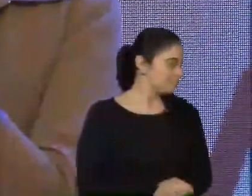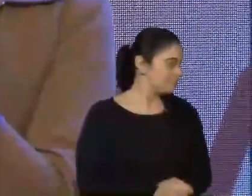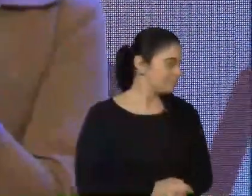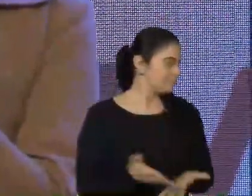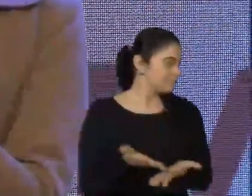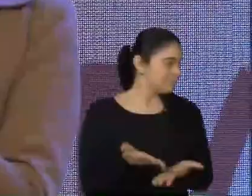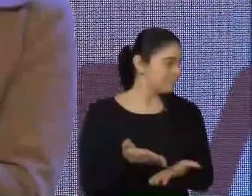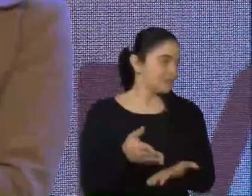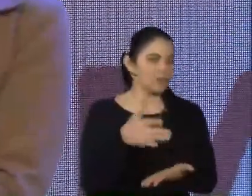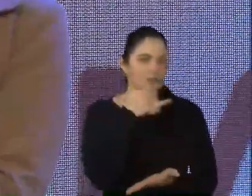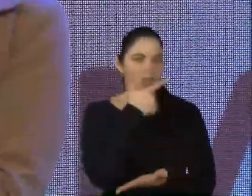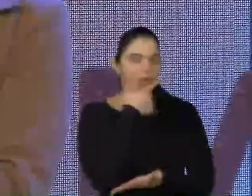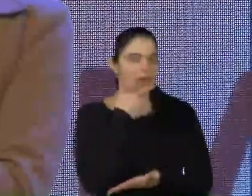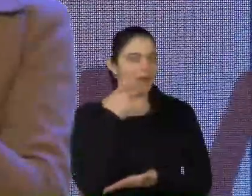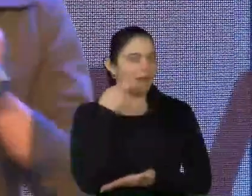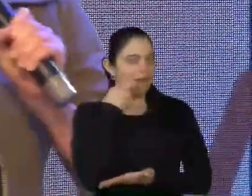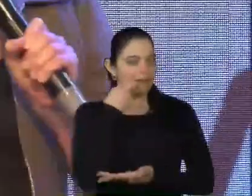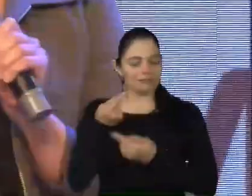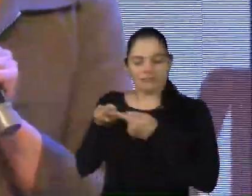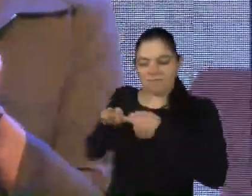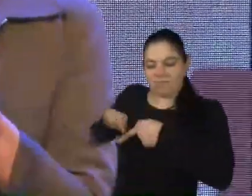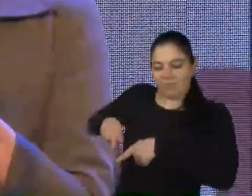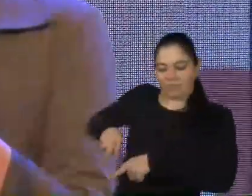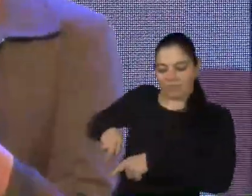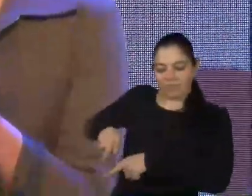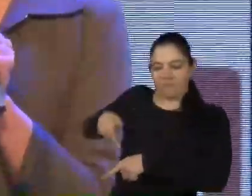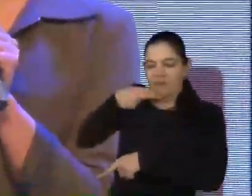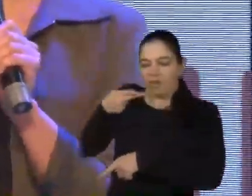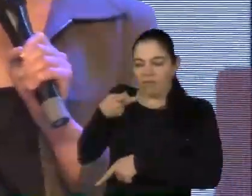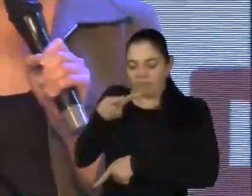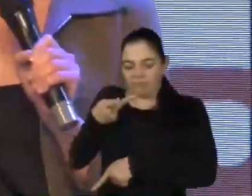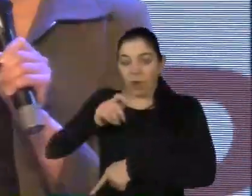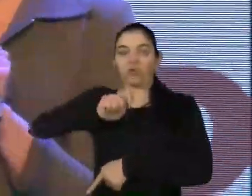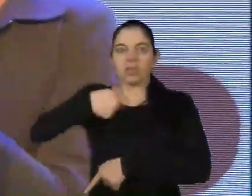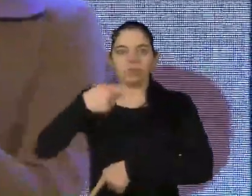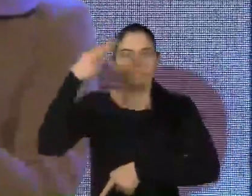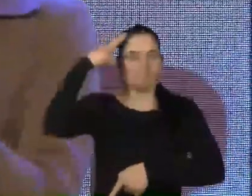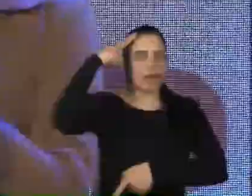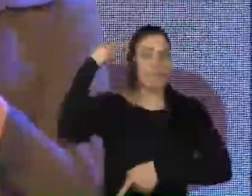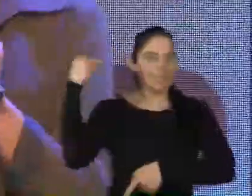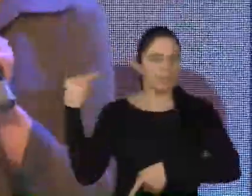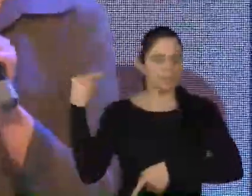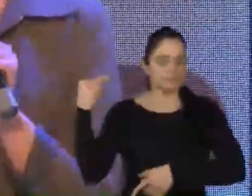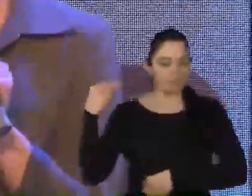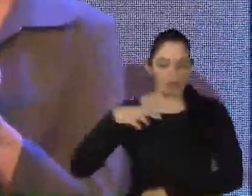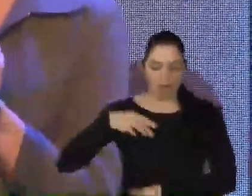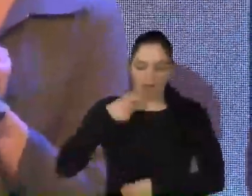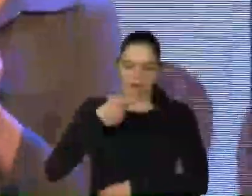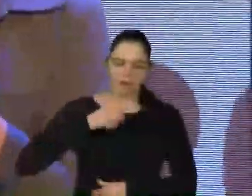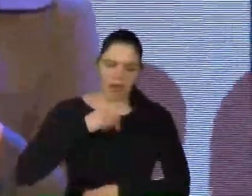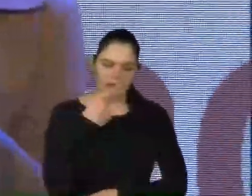E aí o Alex me deu um desafio. Ele falou assim, Sandra, não é qualquer coisa não. Vamos falar de nutrição,